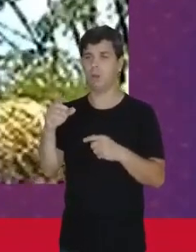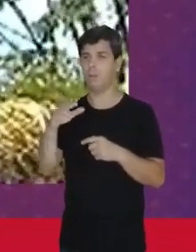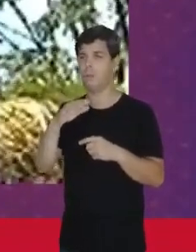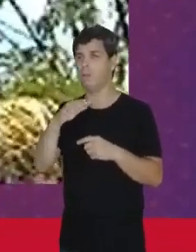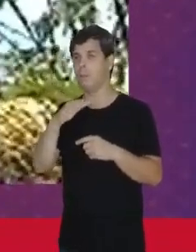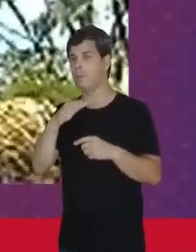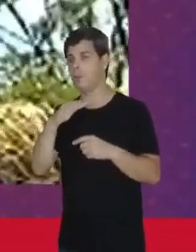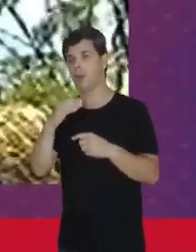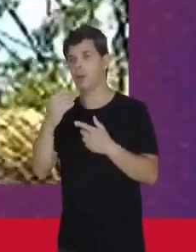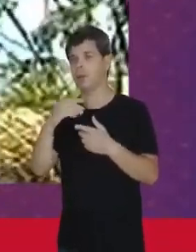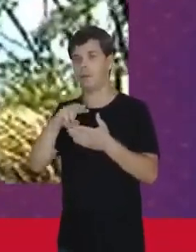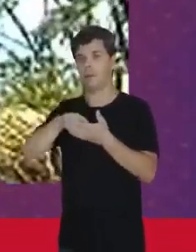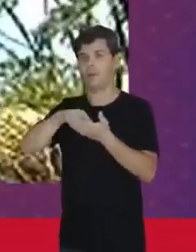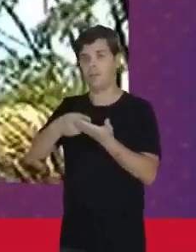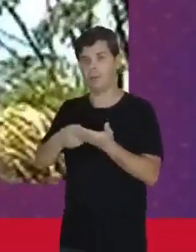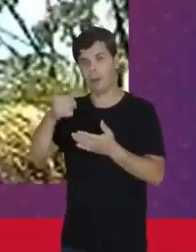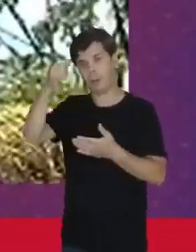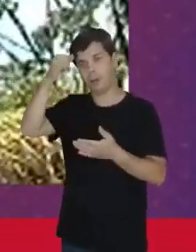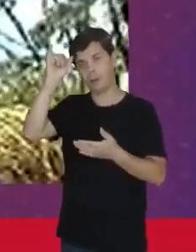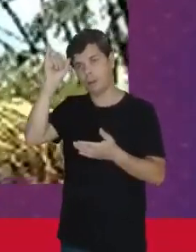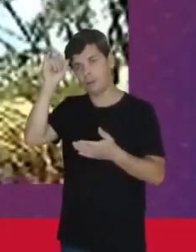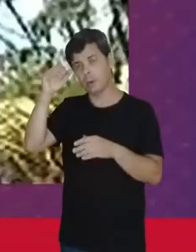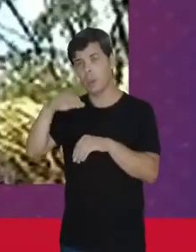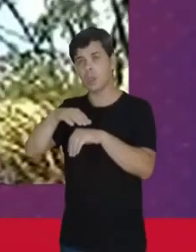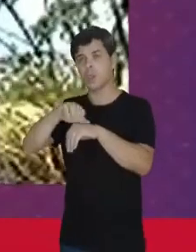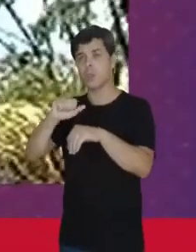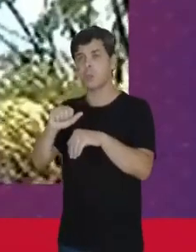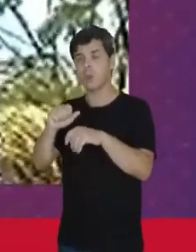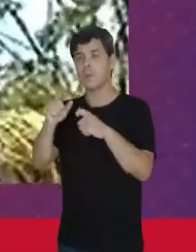já não levantava mais. E eu chamei o